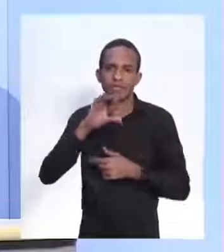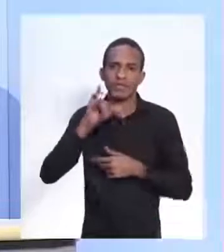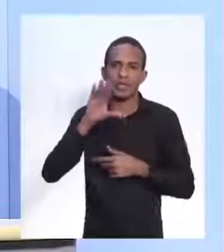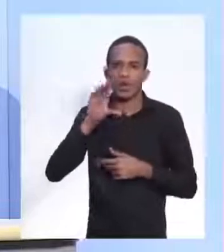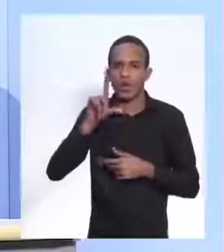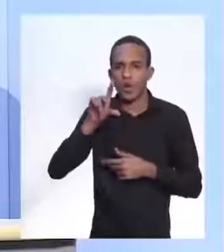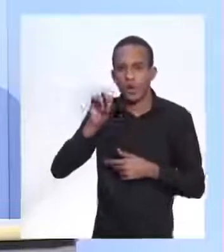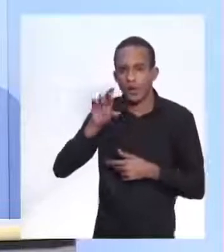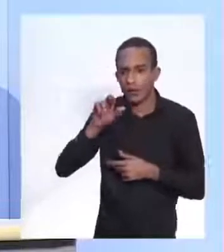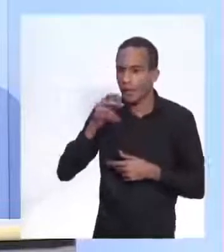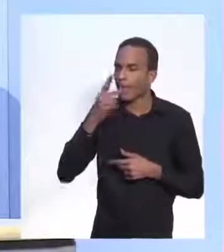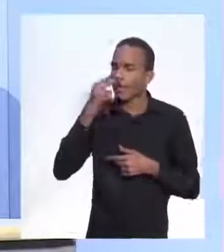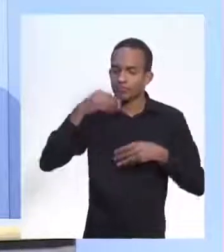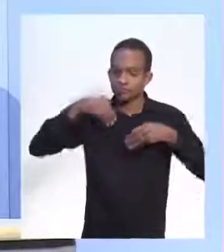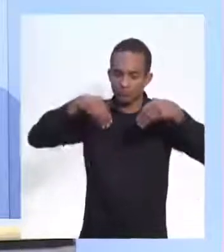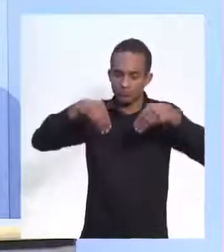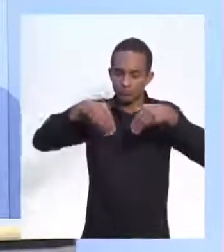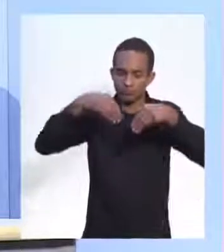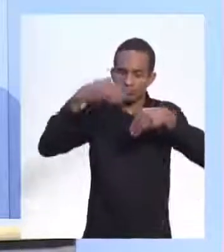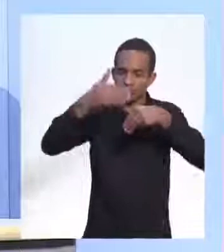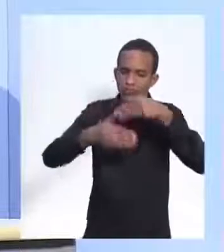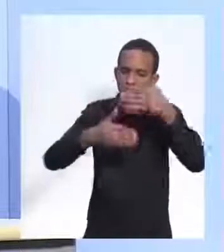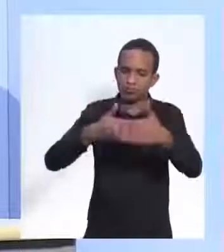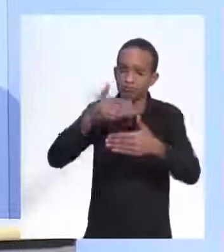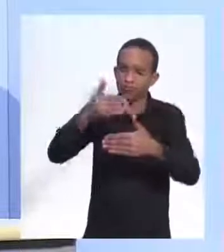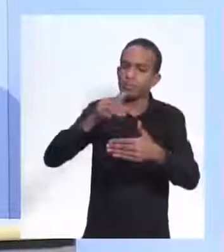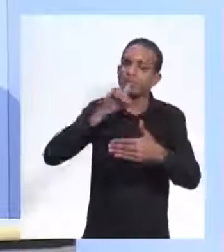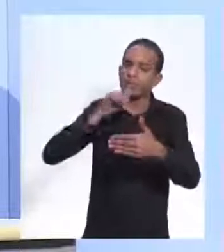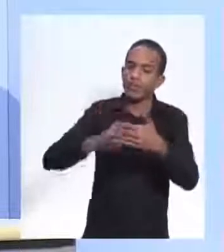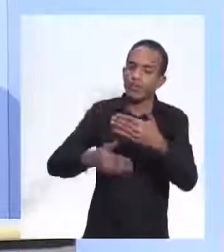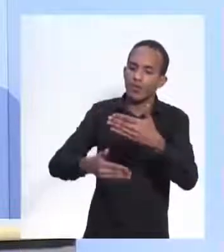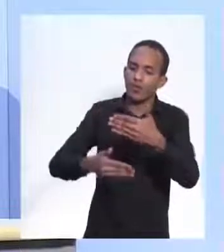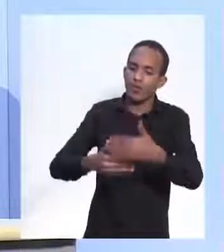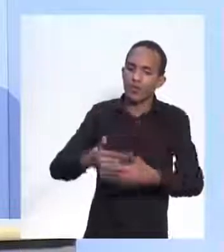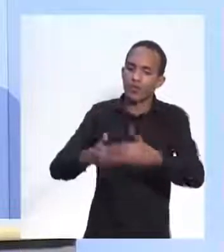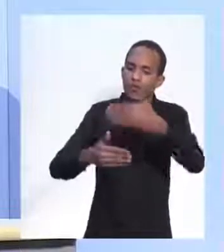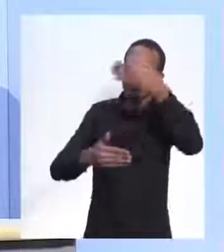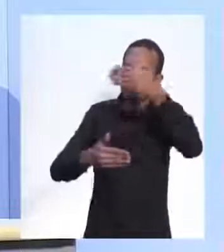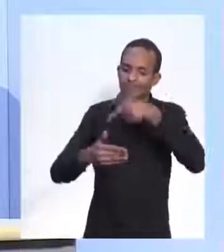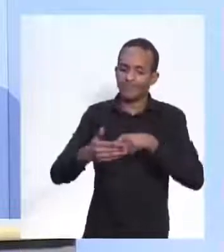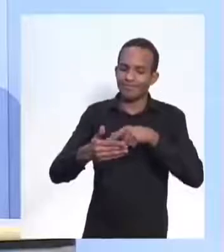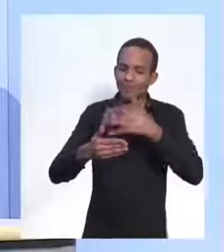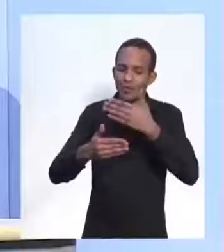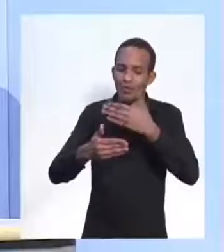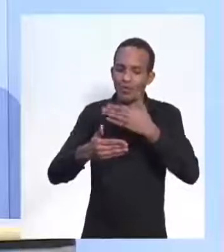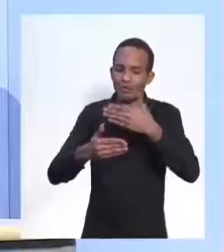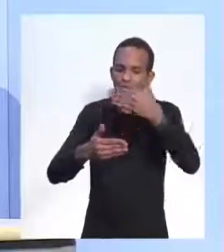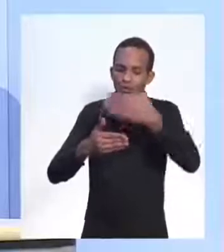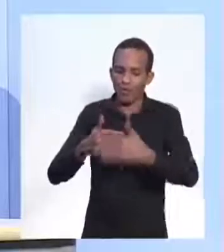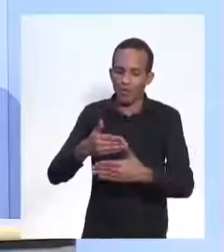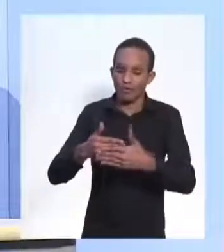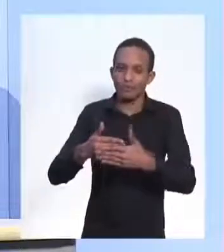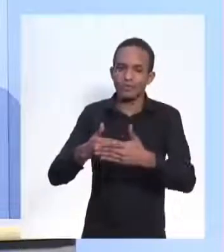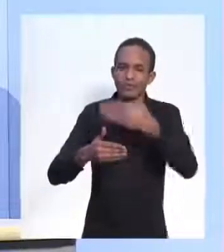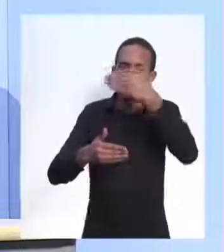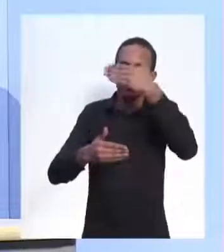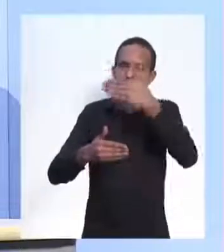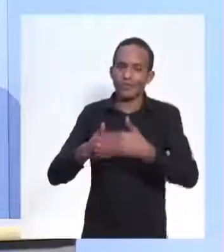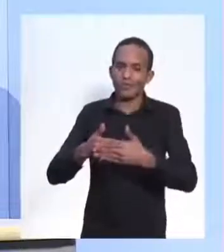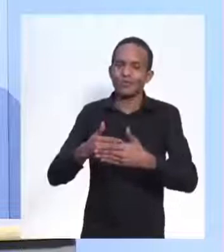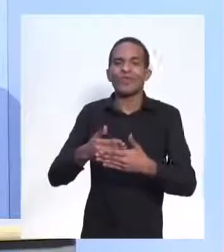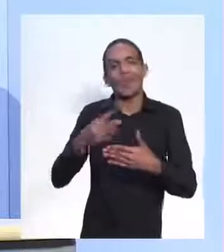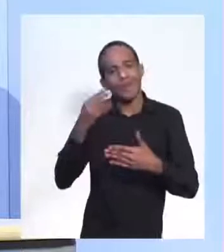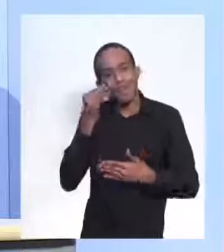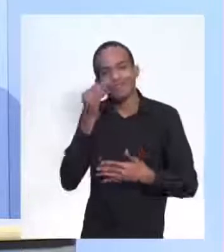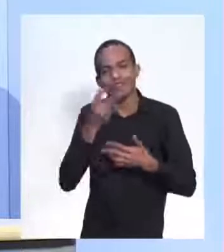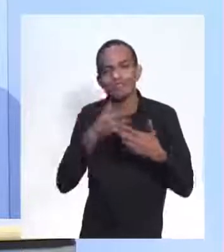cortinas, uma à frente da outra. E conforme você vai subindo e descendo, né, eles vão mudando, tá? E aí, essa questão dos cenários são